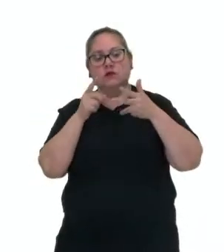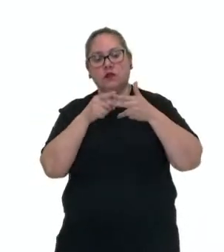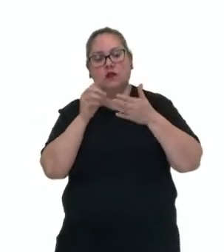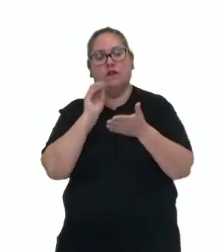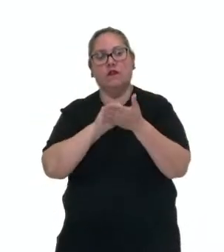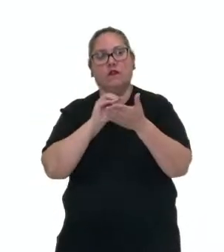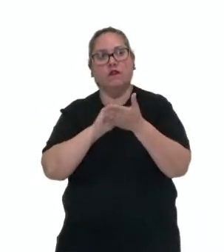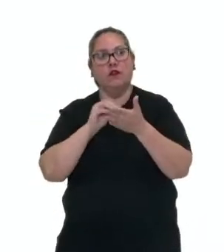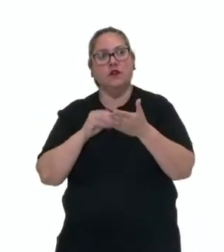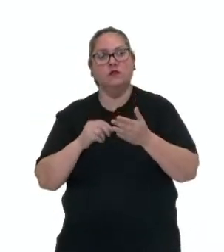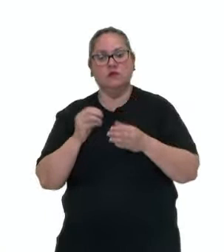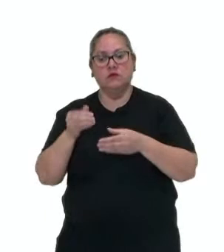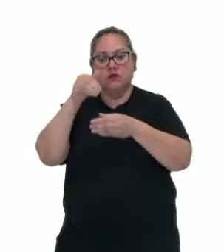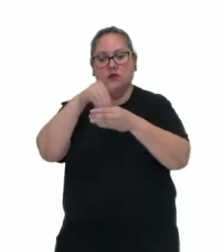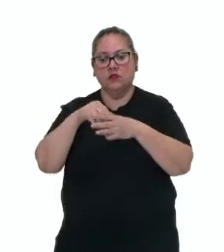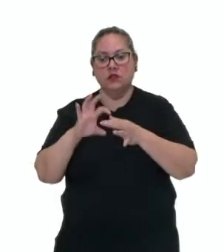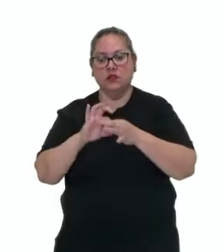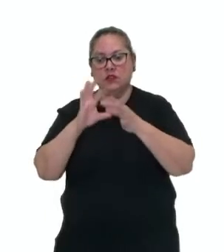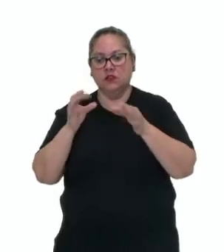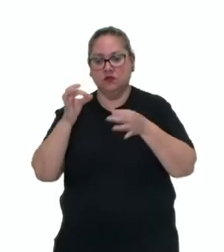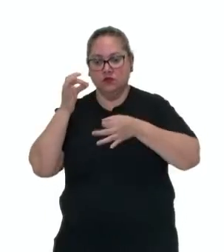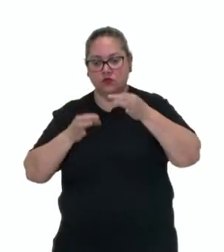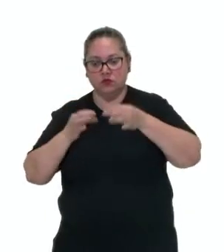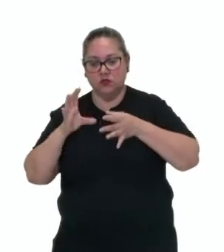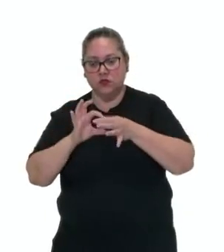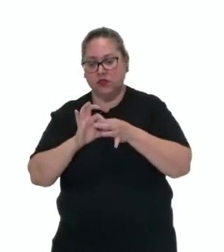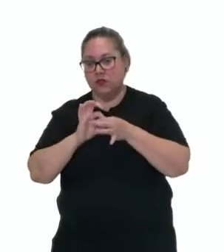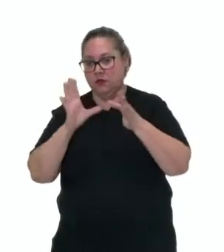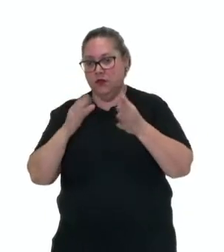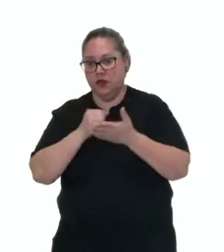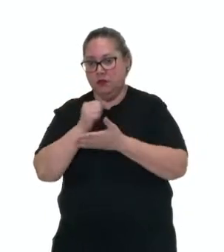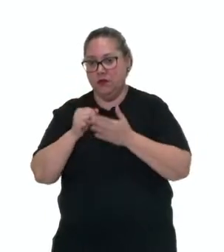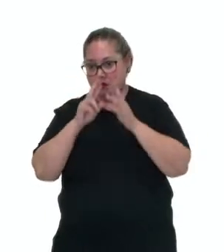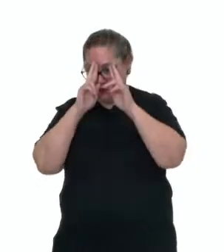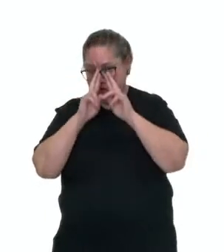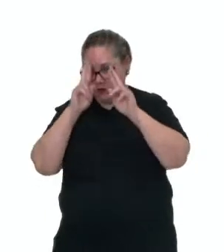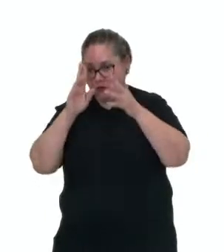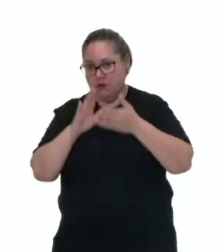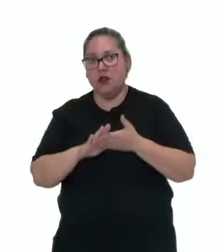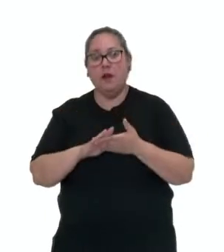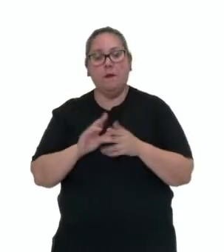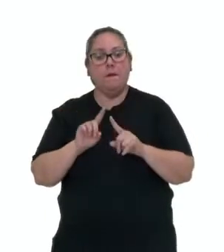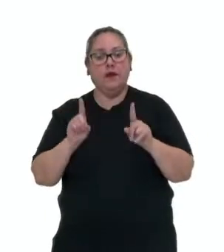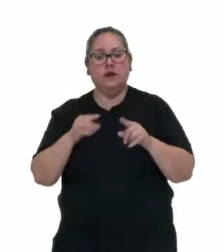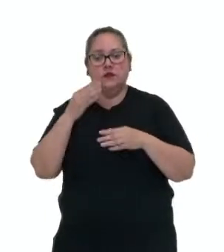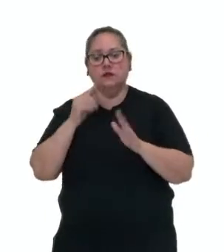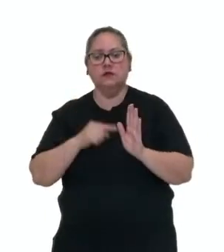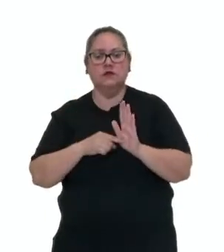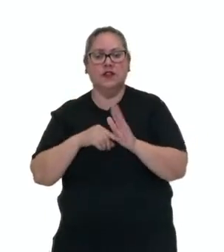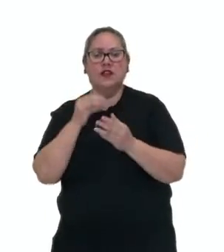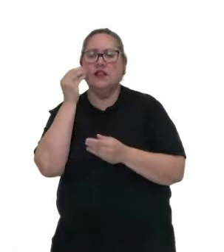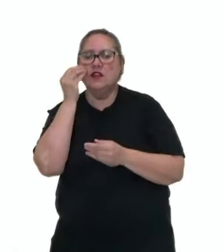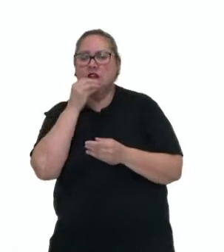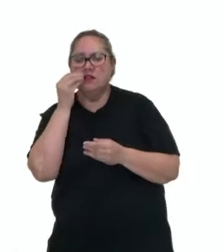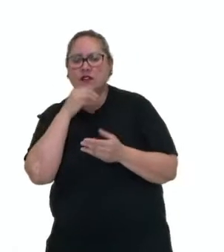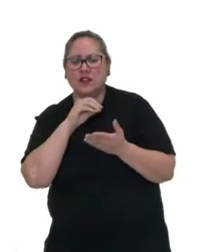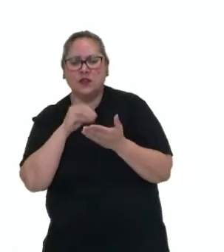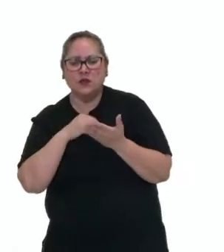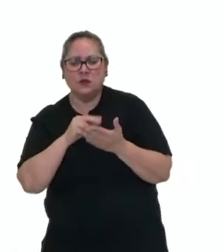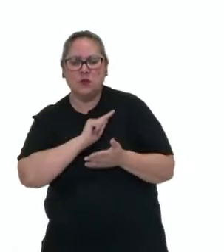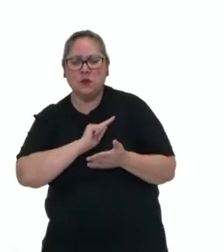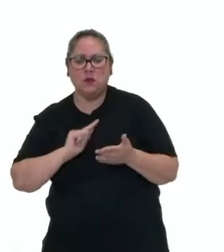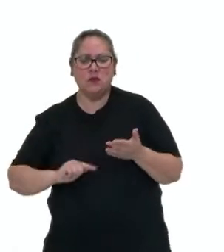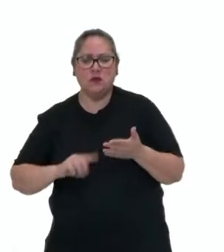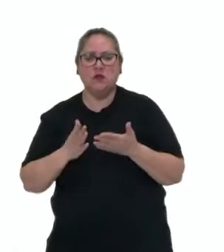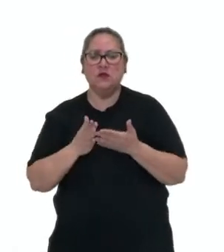falha possui eleições livres e justas e as liberdades básicas são respeitadas, mas apresentam fragilidades na gestão